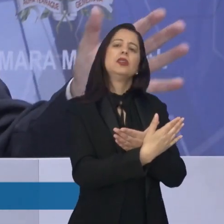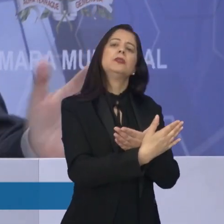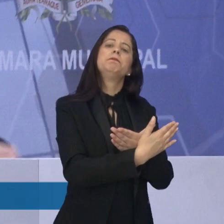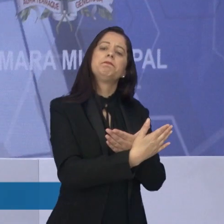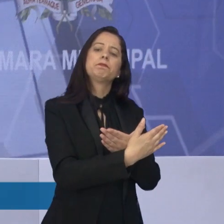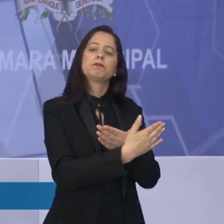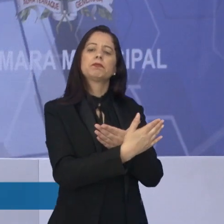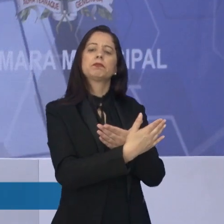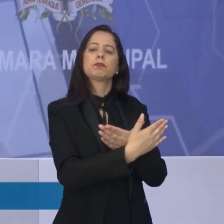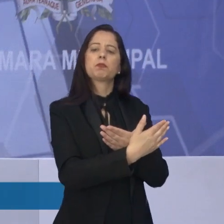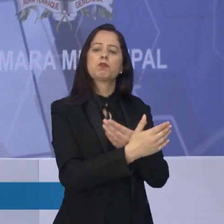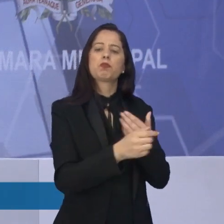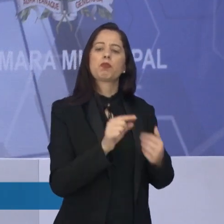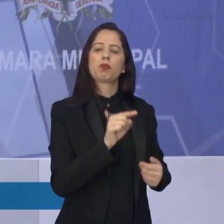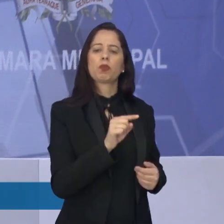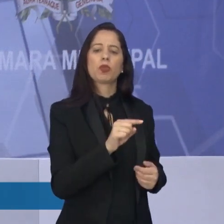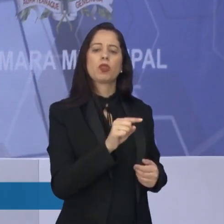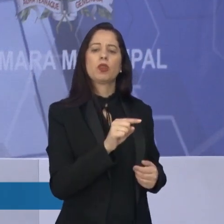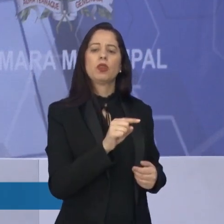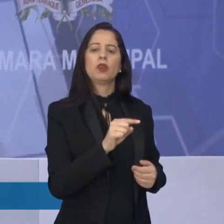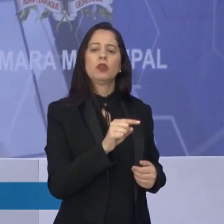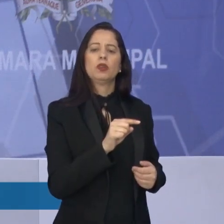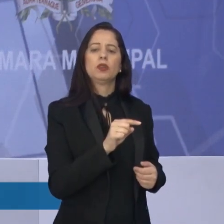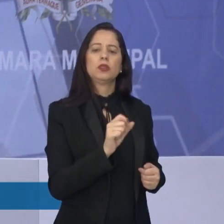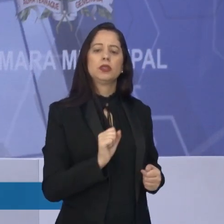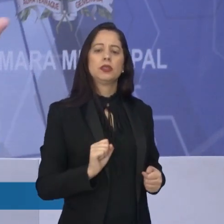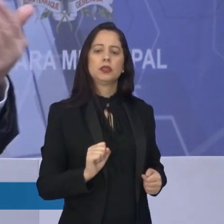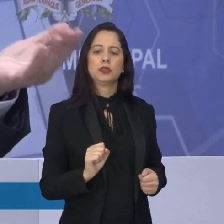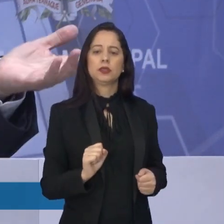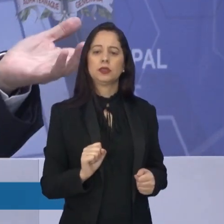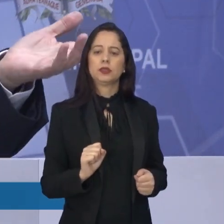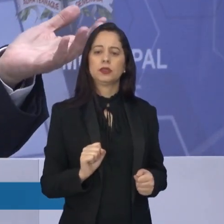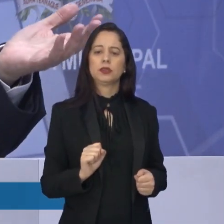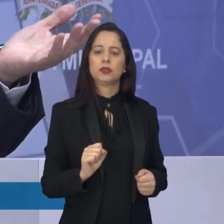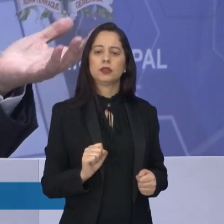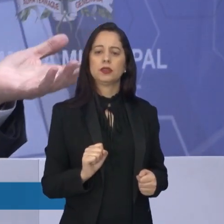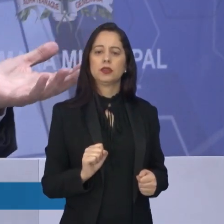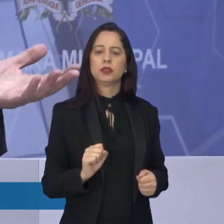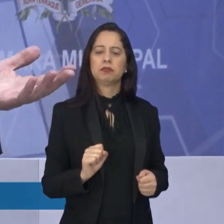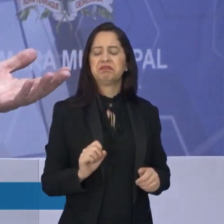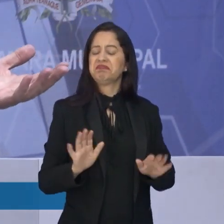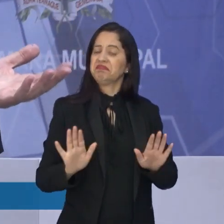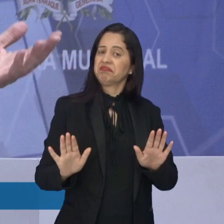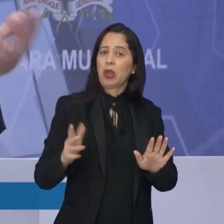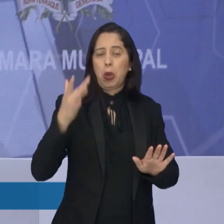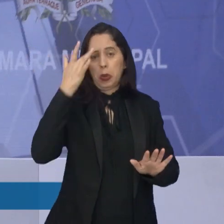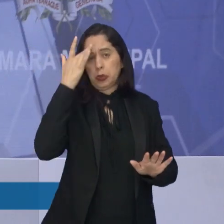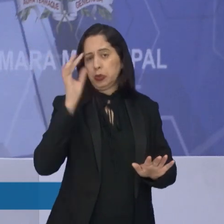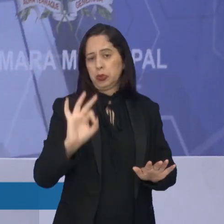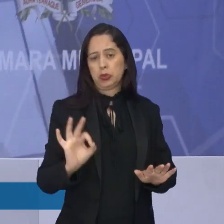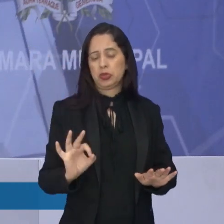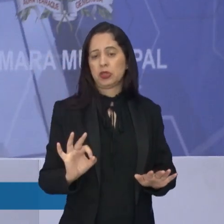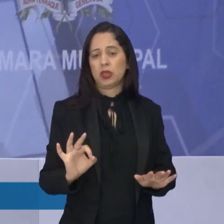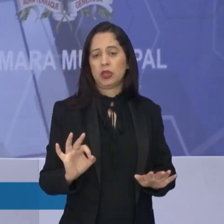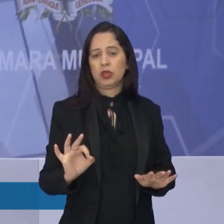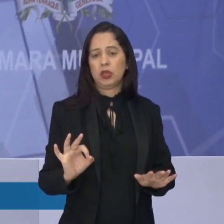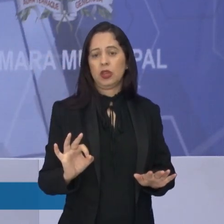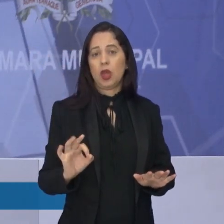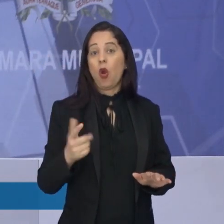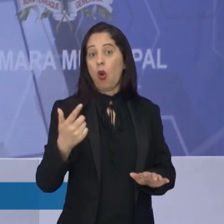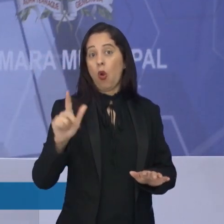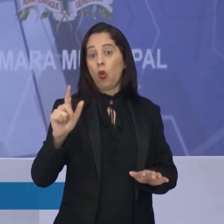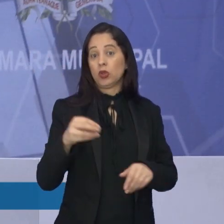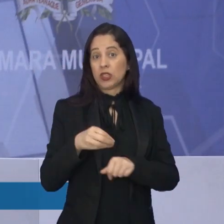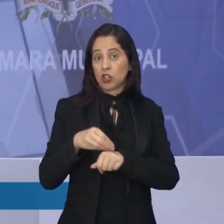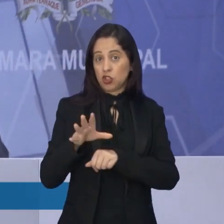com isso eu encerro, seja dizer que talvez uma outra demanda, vereadora Amélia Naomi, que